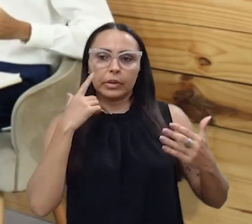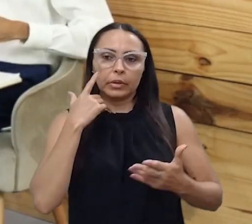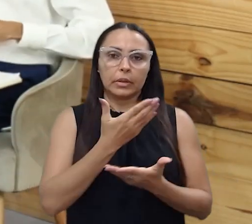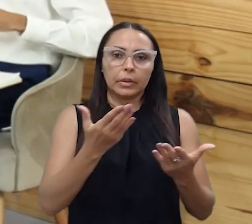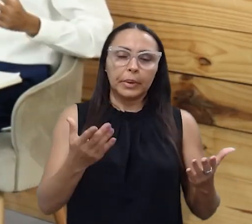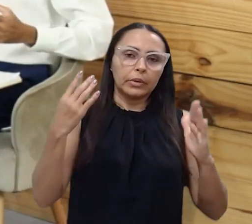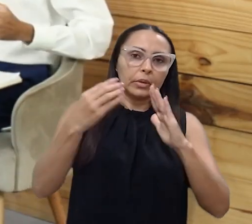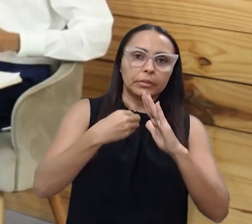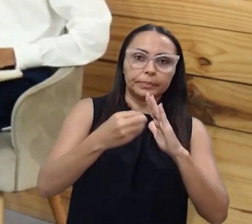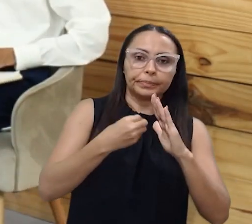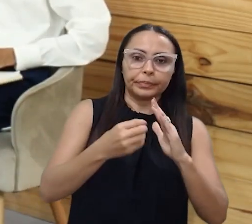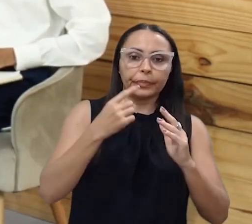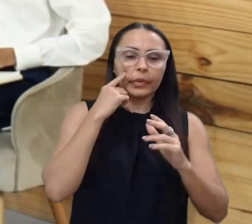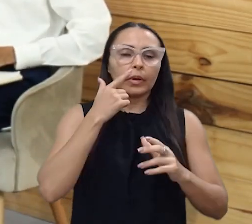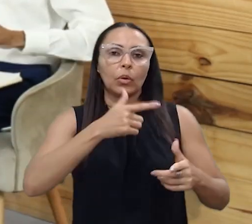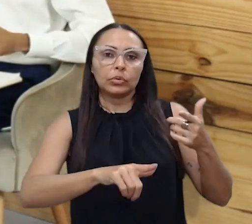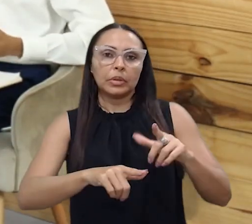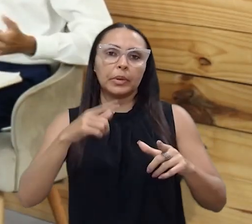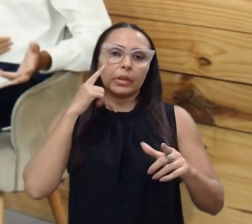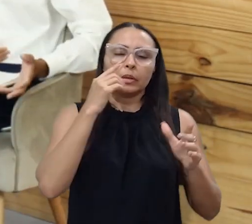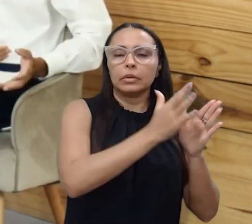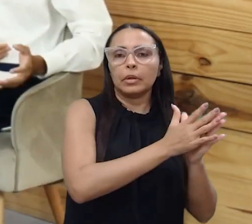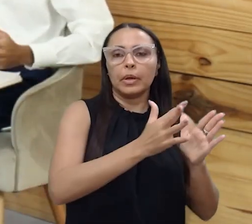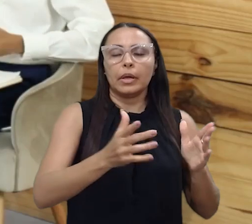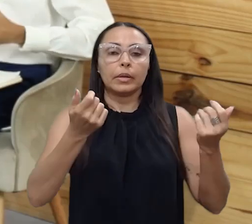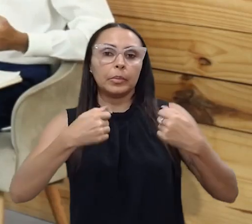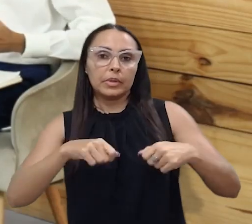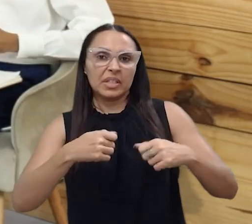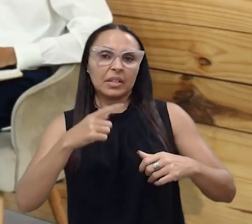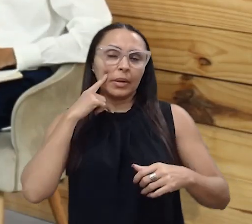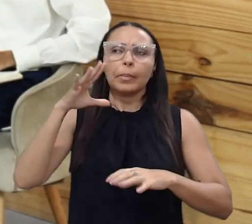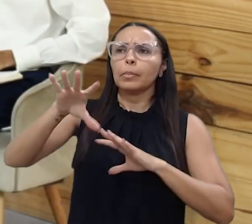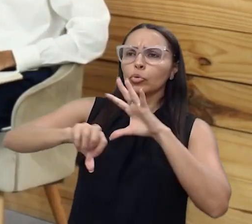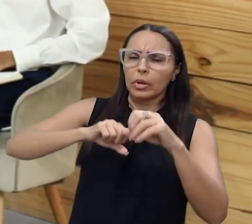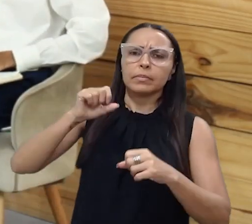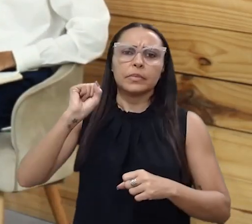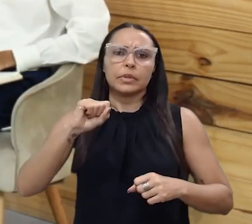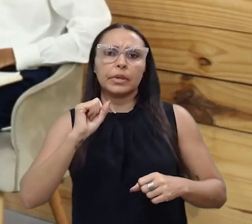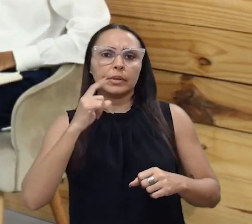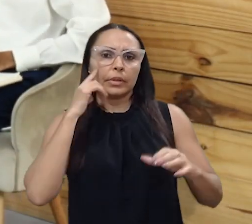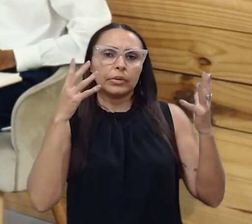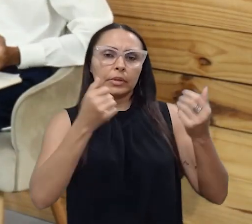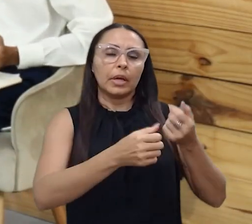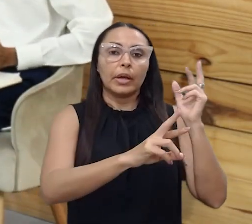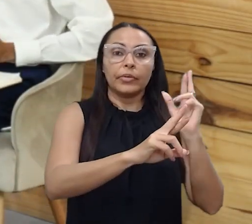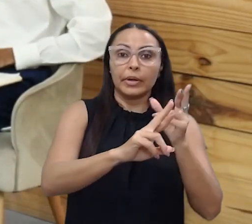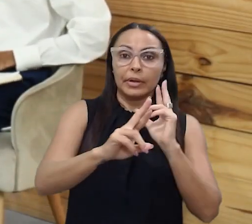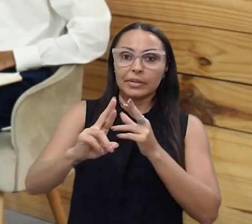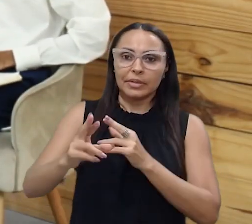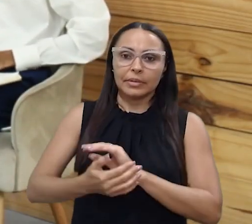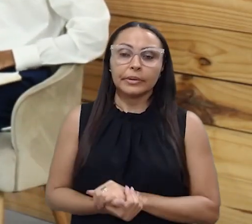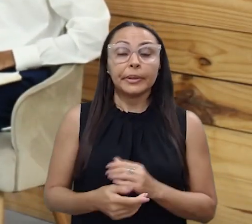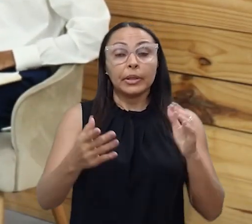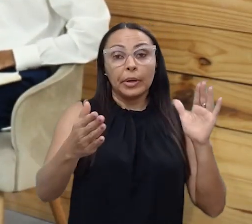tanto no design ou em outros segmentos. A gente precisava ir lá fora buscar todas essas referências. E aí